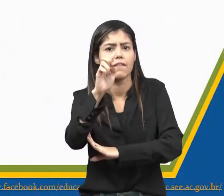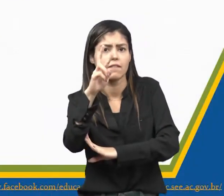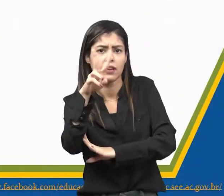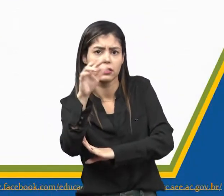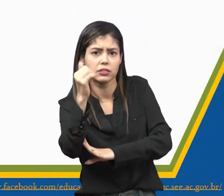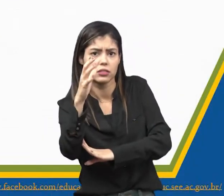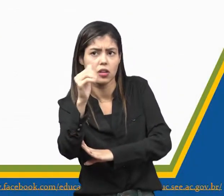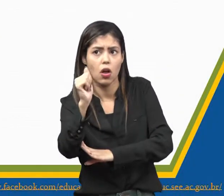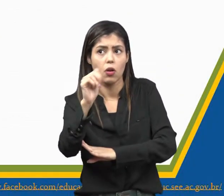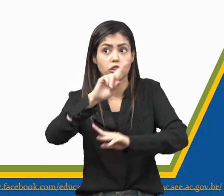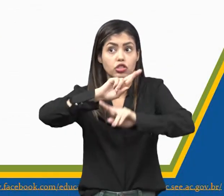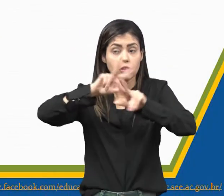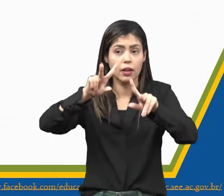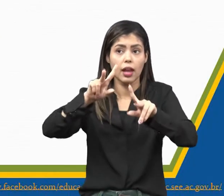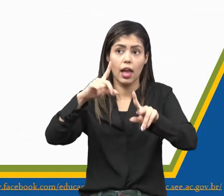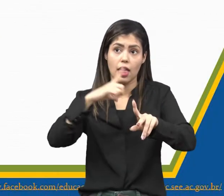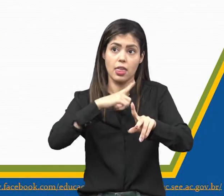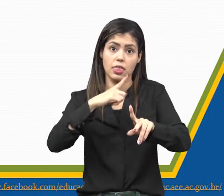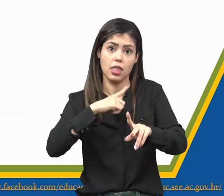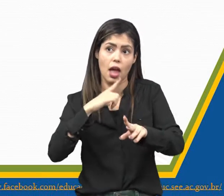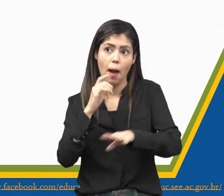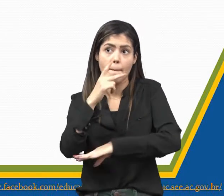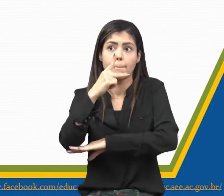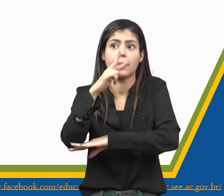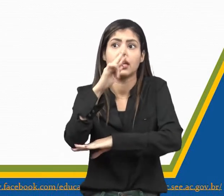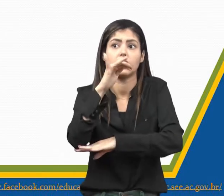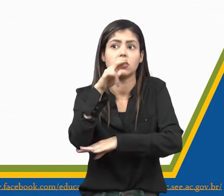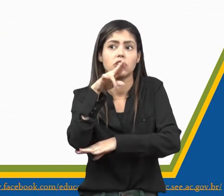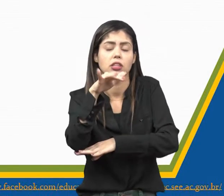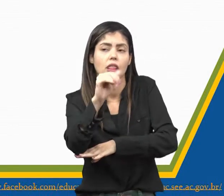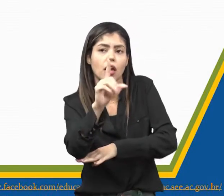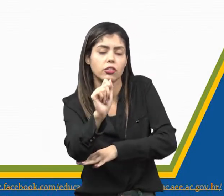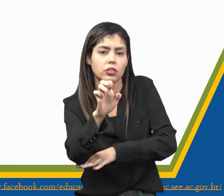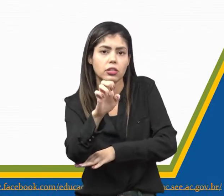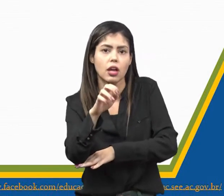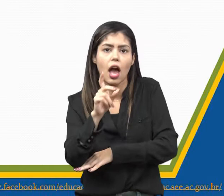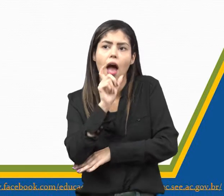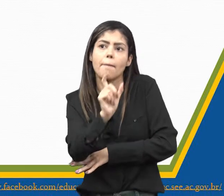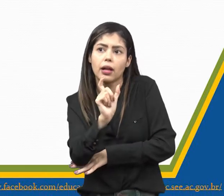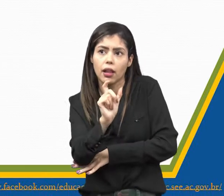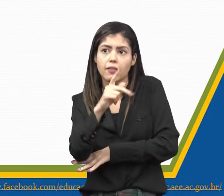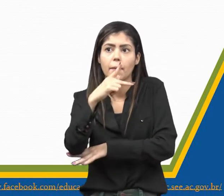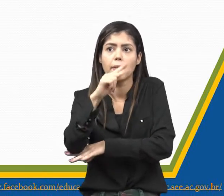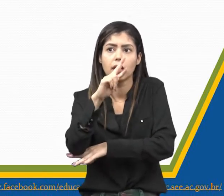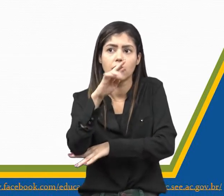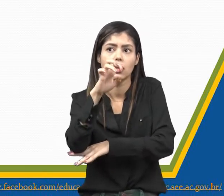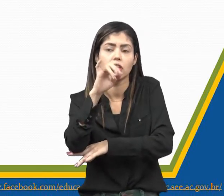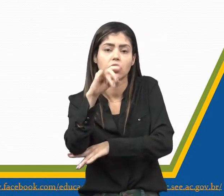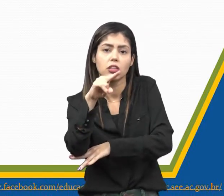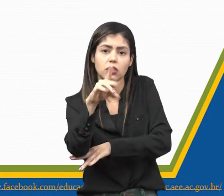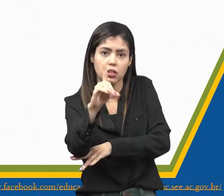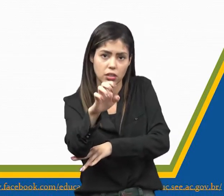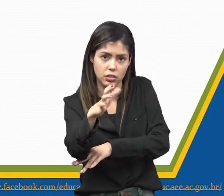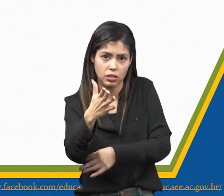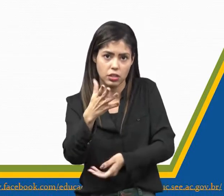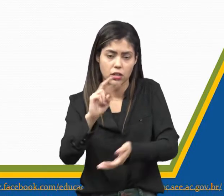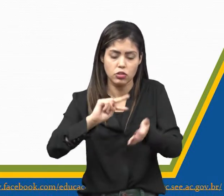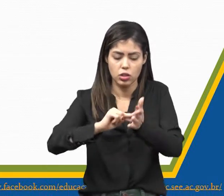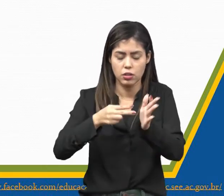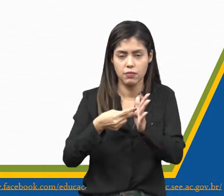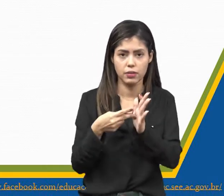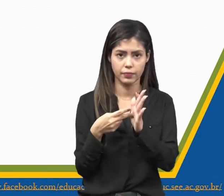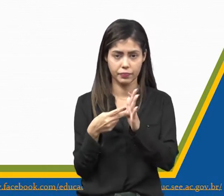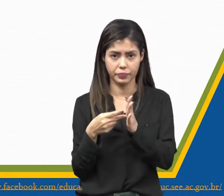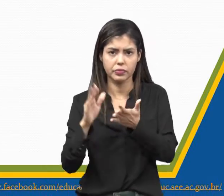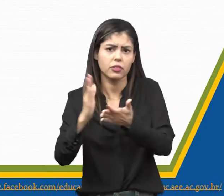conservação. Preservação é a integridade, é a perenidade, ou seja, a palavra perene significa